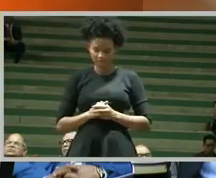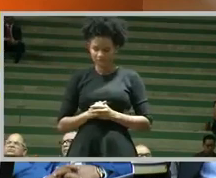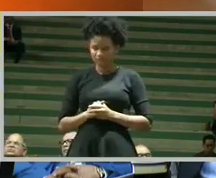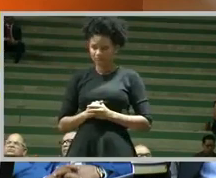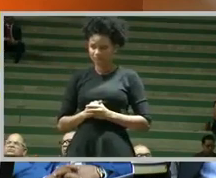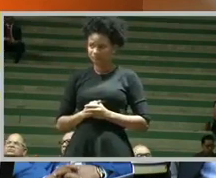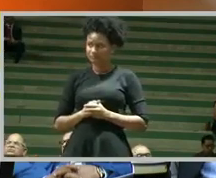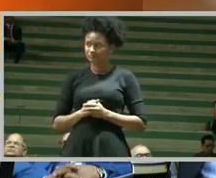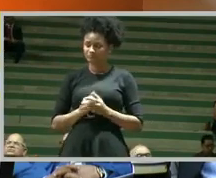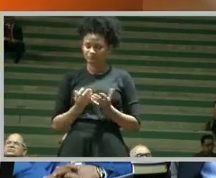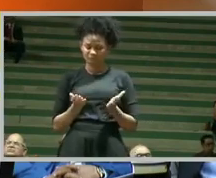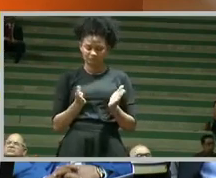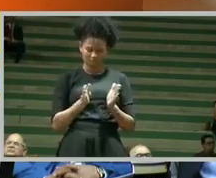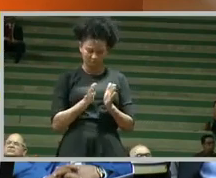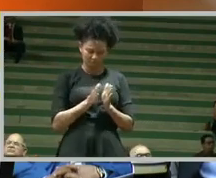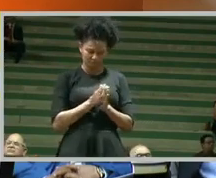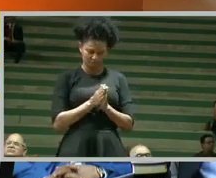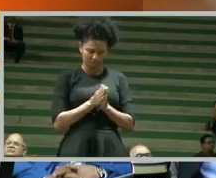Fechei a Bíblia.